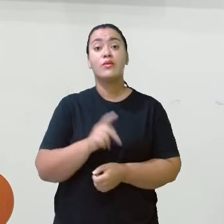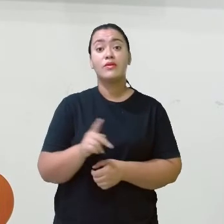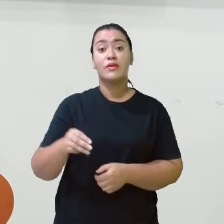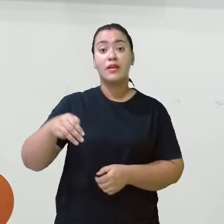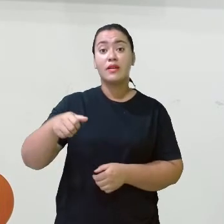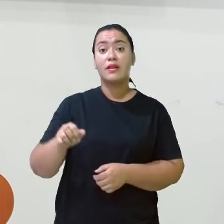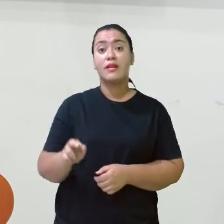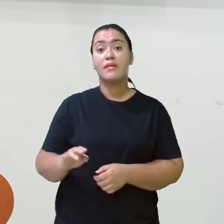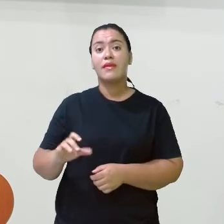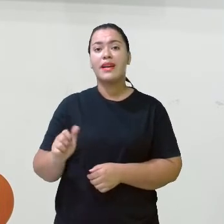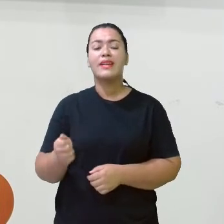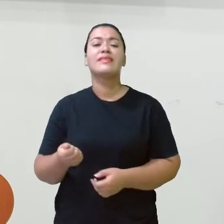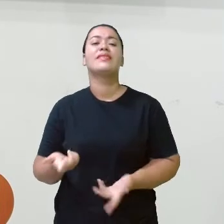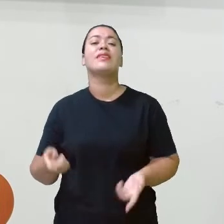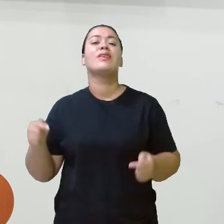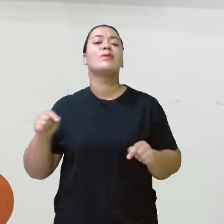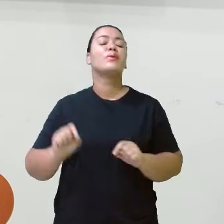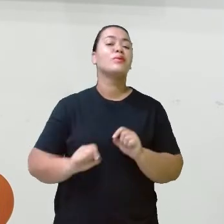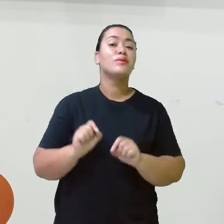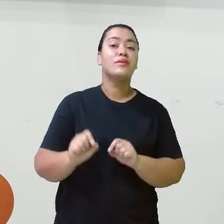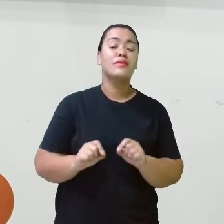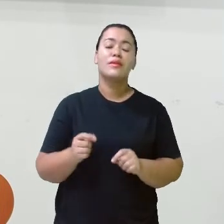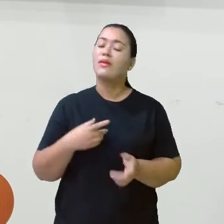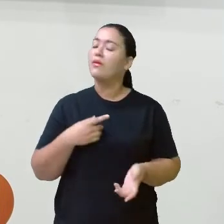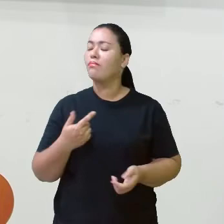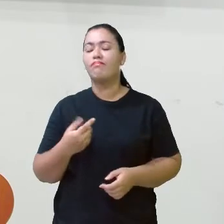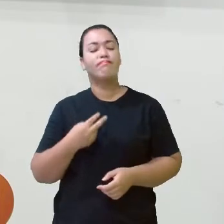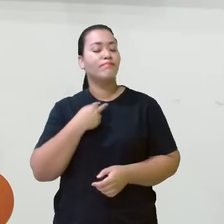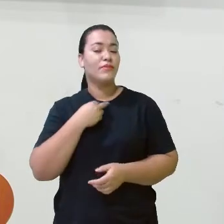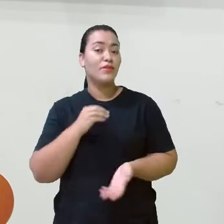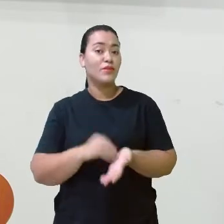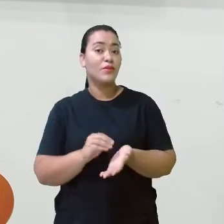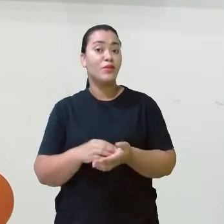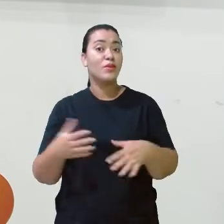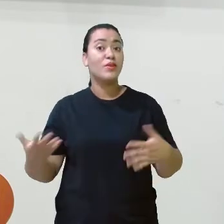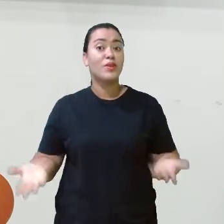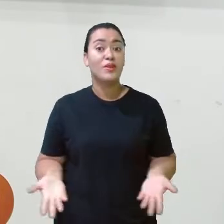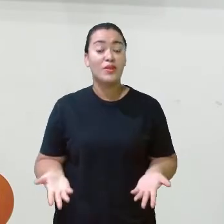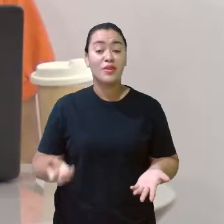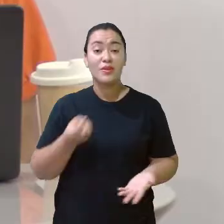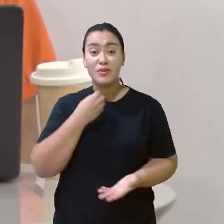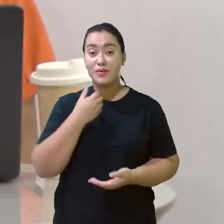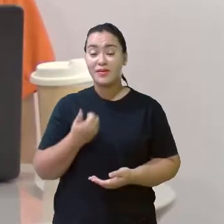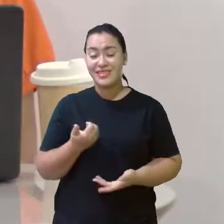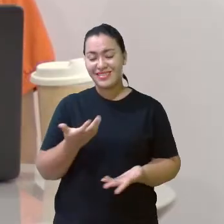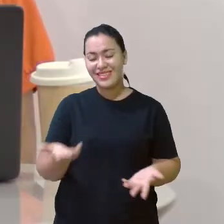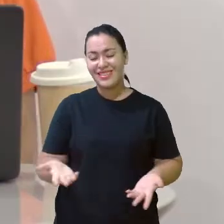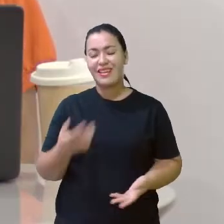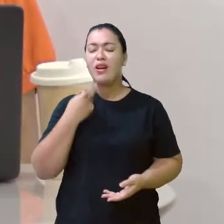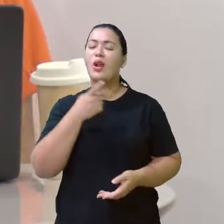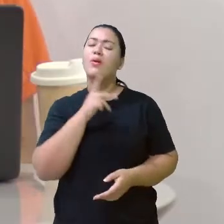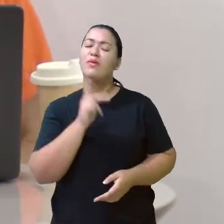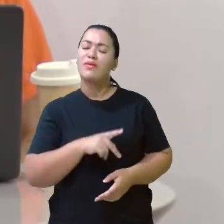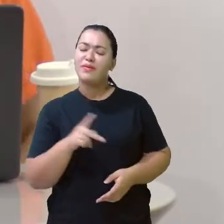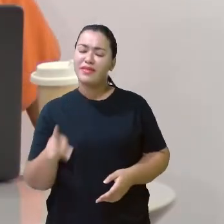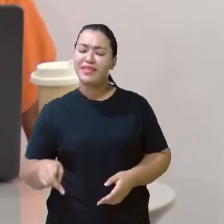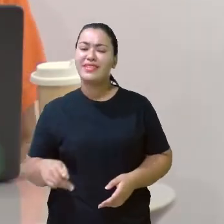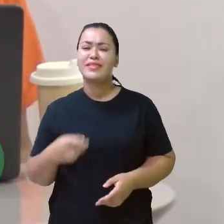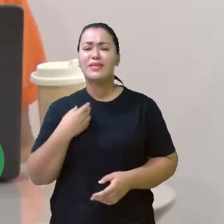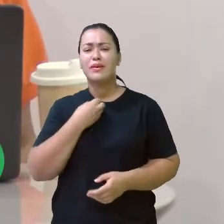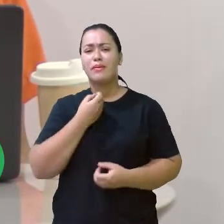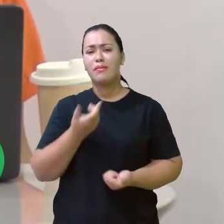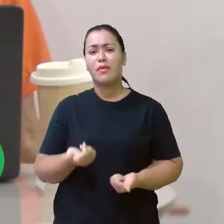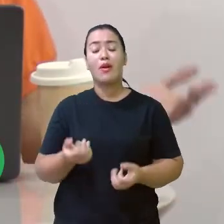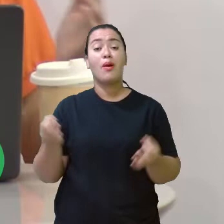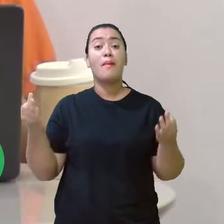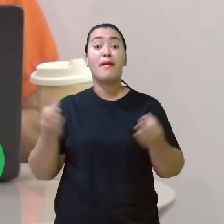comigo aqui no estúdio, e hoje não poderia faltar, não é, professora? Tudo bem com você? Olá, professora Mauricéia, tudo